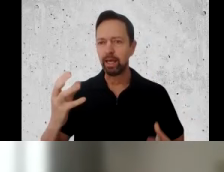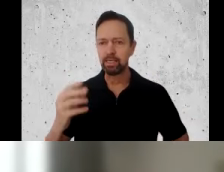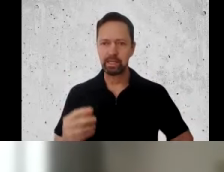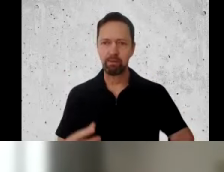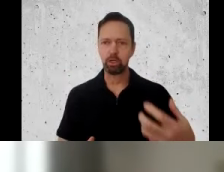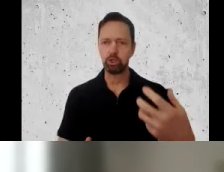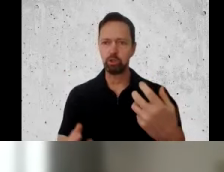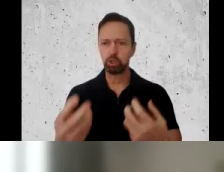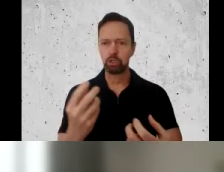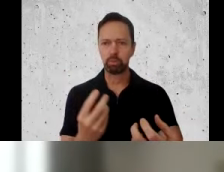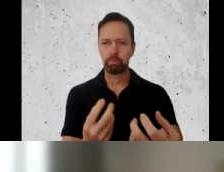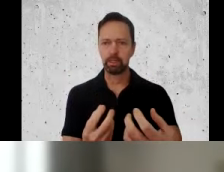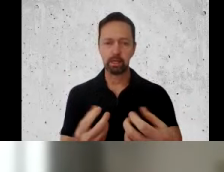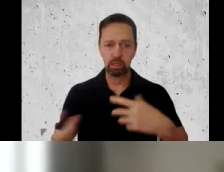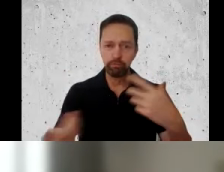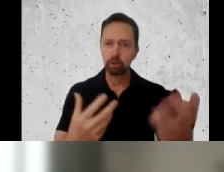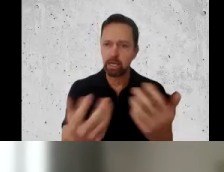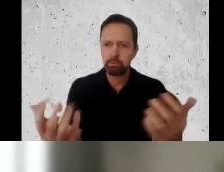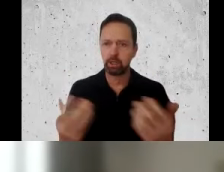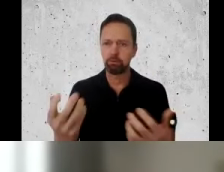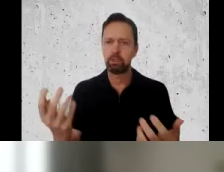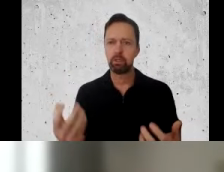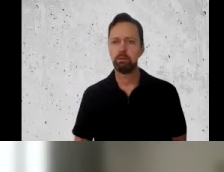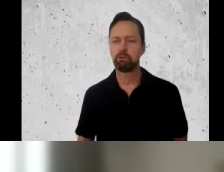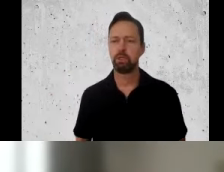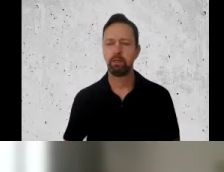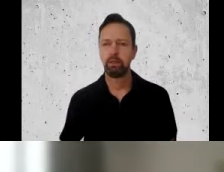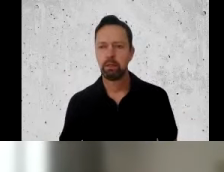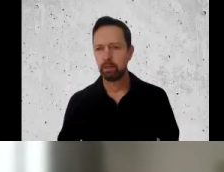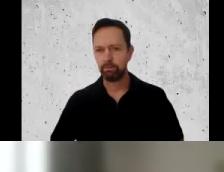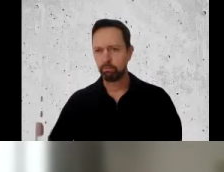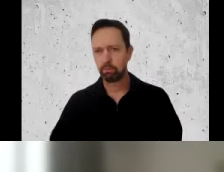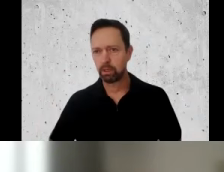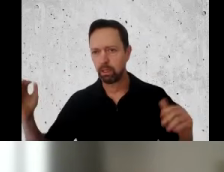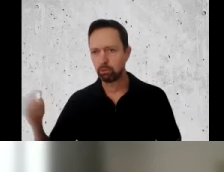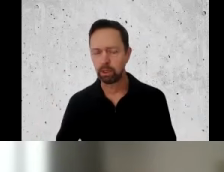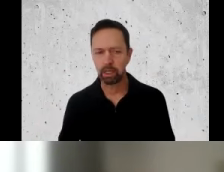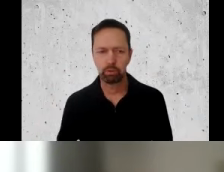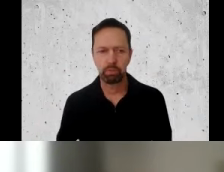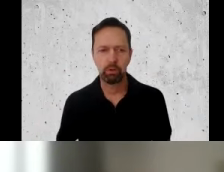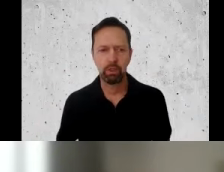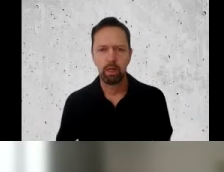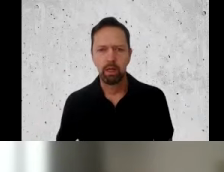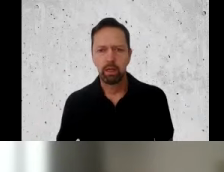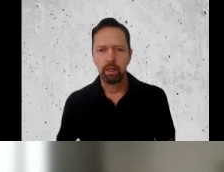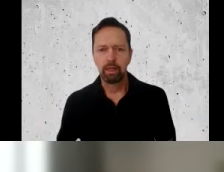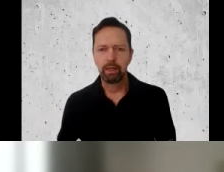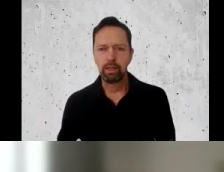emergiu leis, emergiu direitos de propriedades informais, porque não tinha autoridade